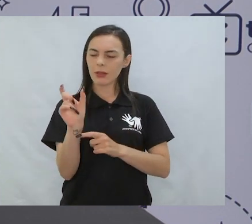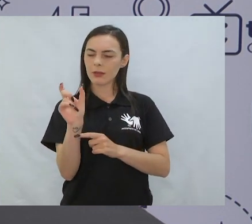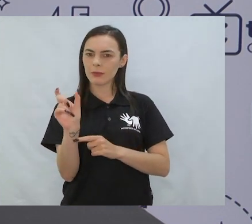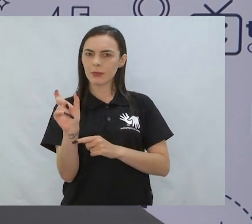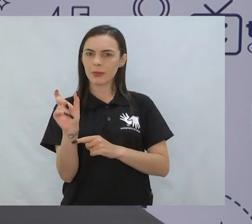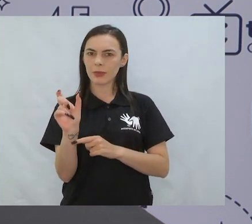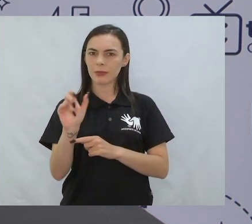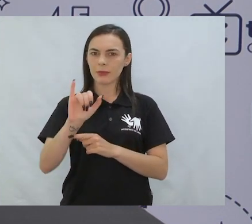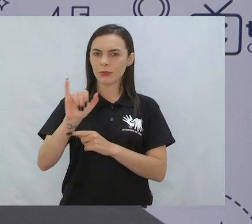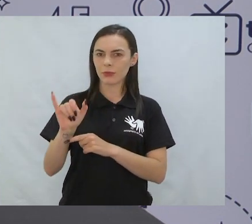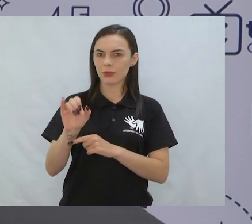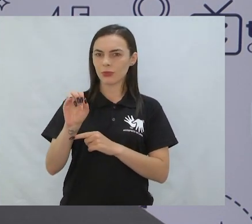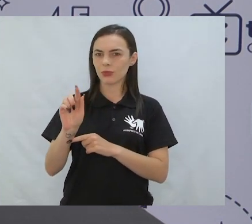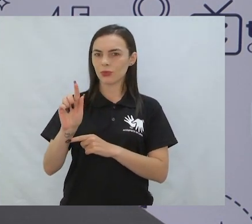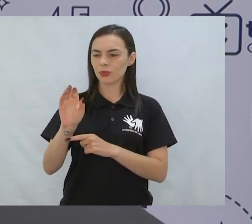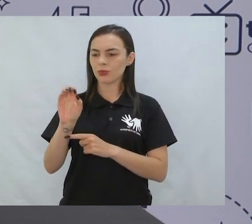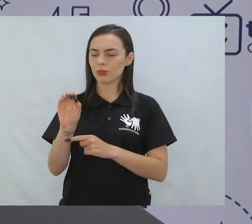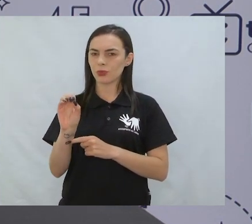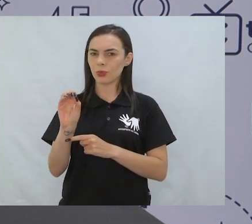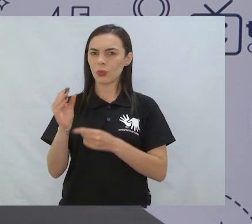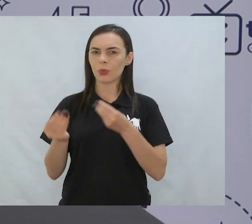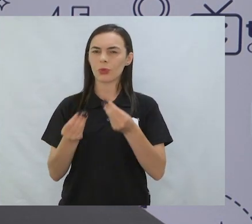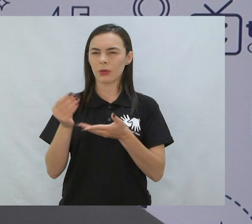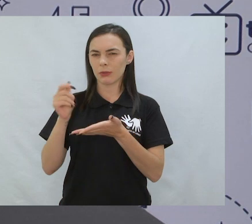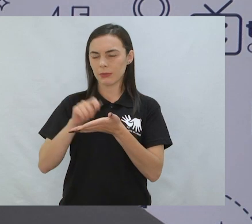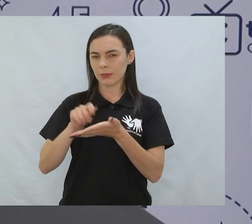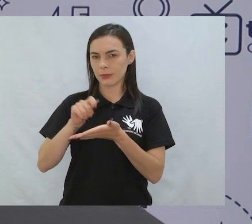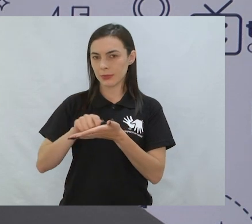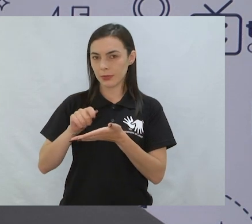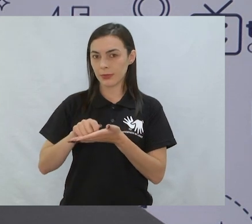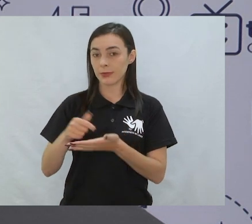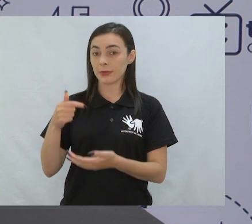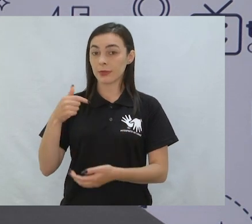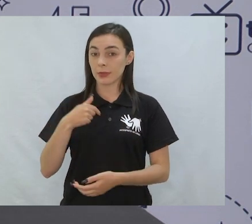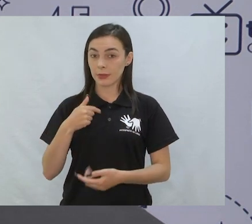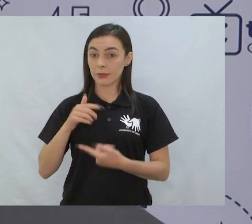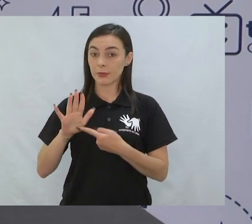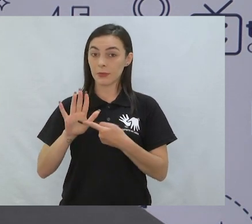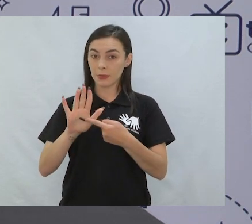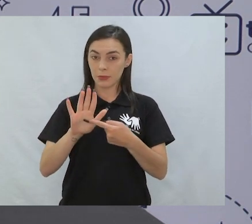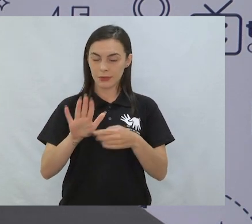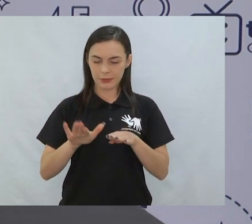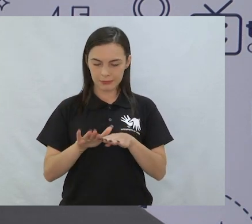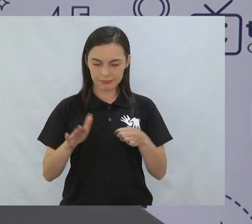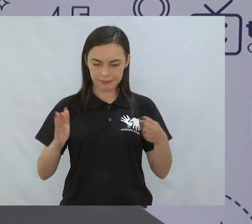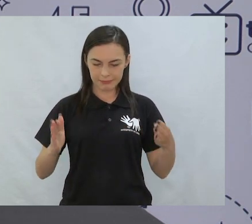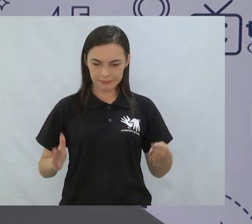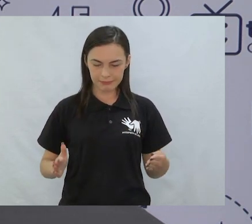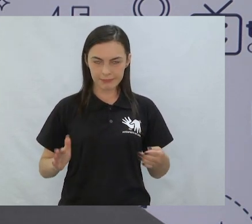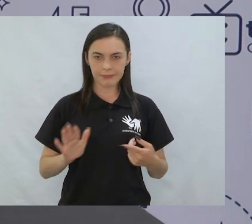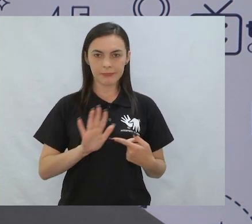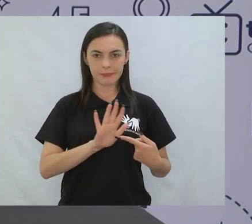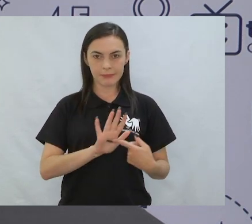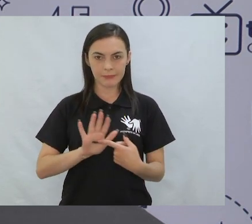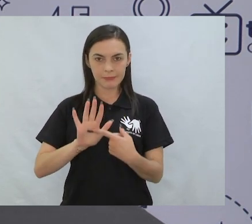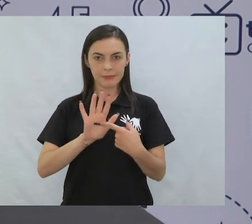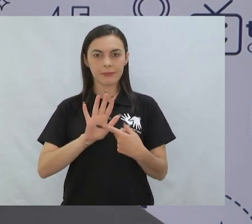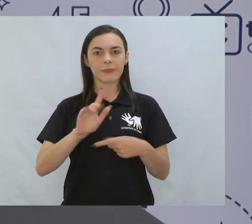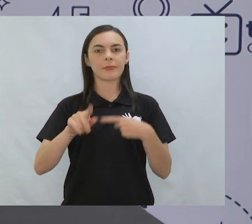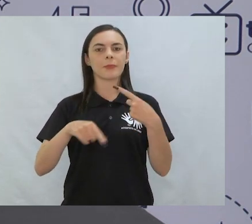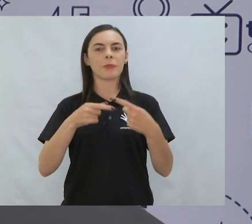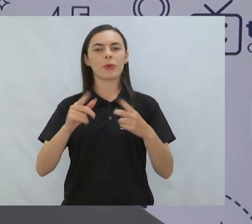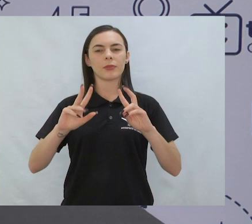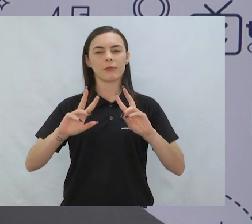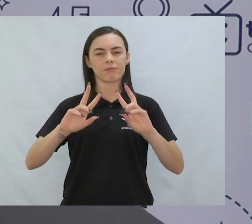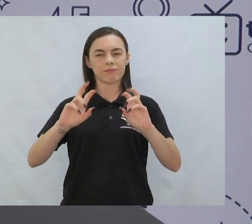se escreve a palavra jogo. Então a professora vai mostrar aqui na mesa e depois vocês vão